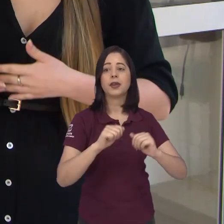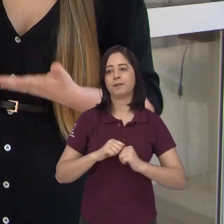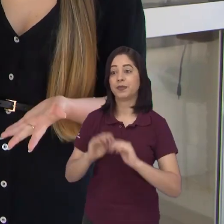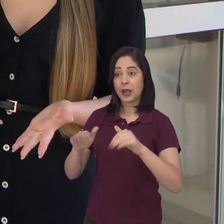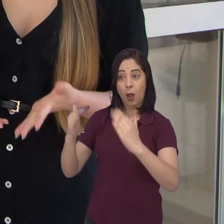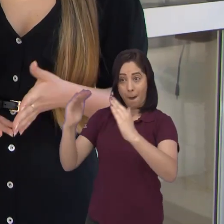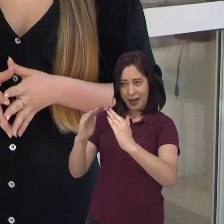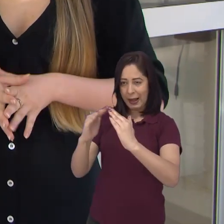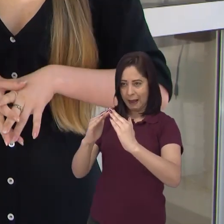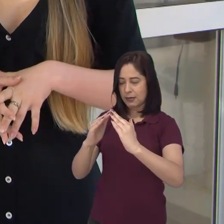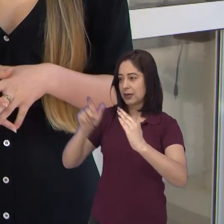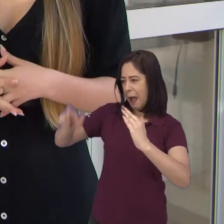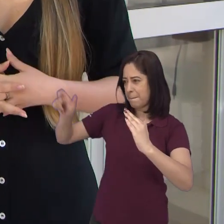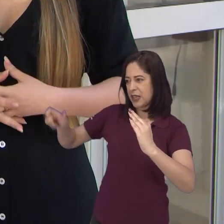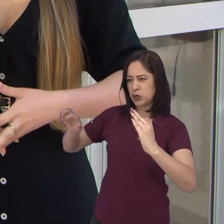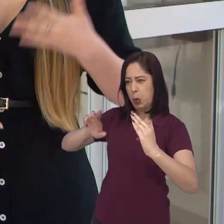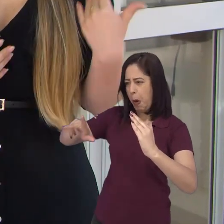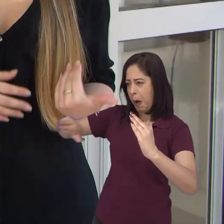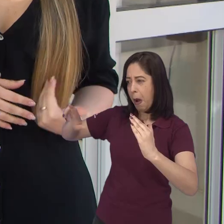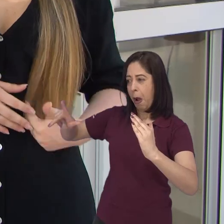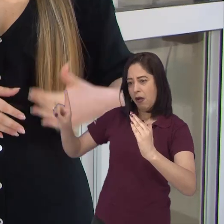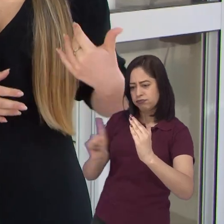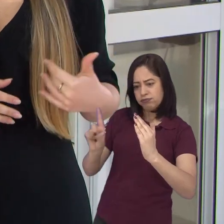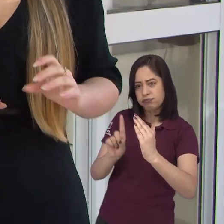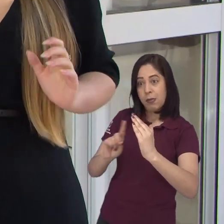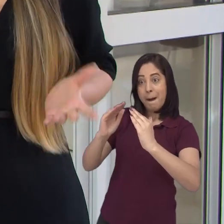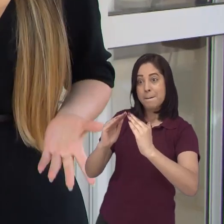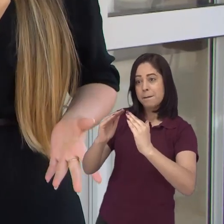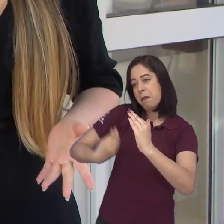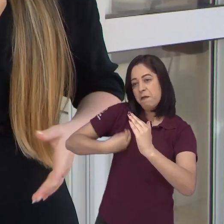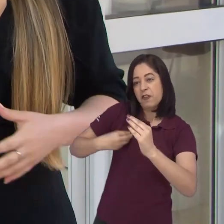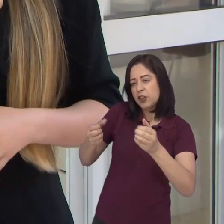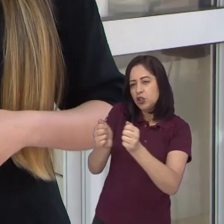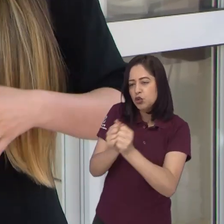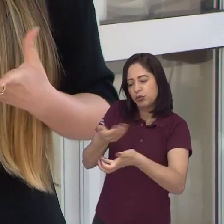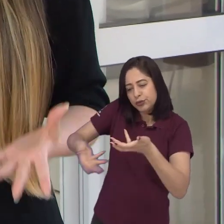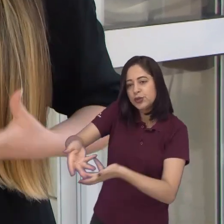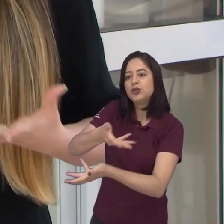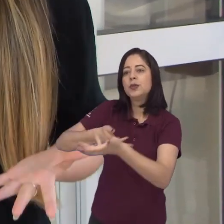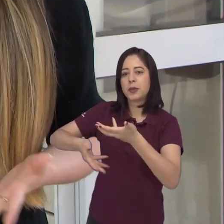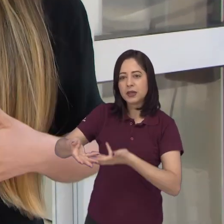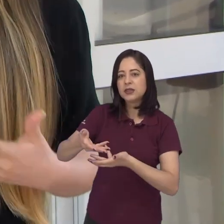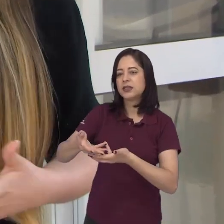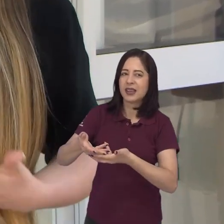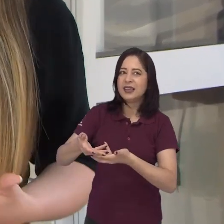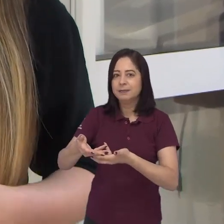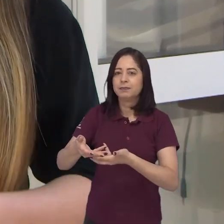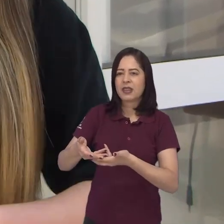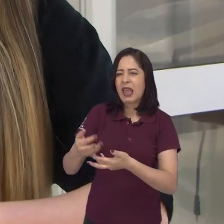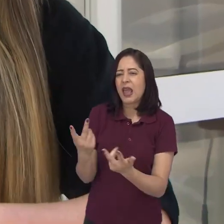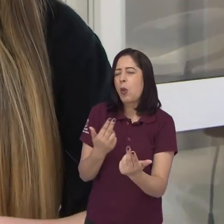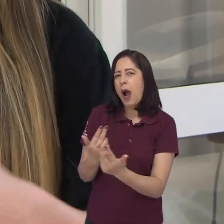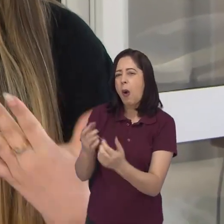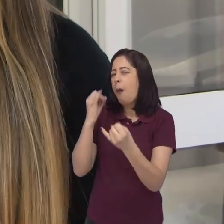casa compartilhada, né? Então, antigamente tinha aquele conceito de república e é basicamente a mesma coisa,